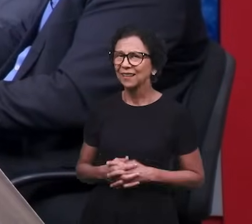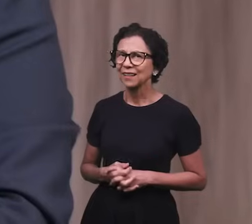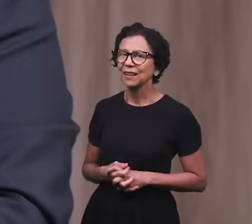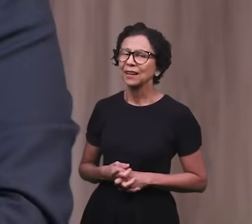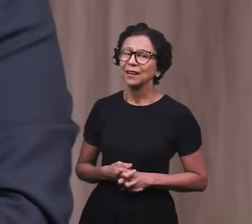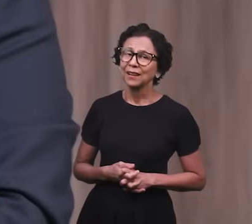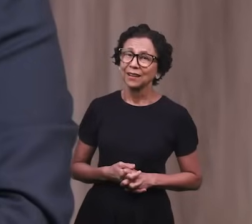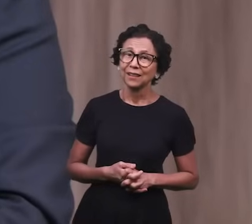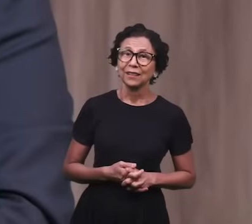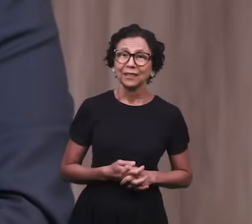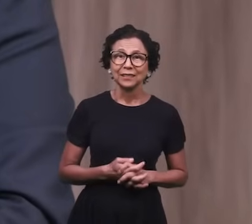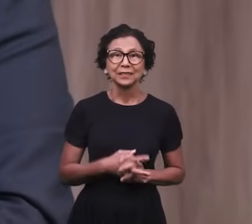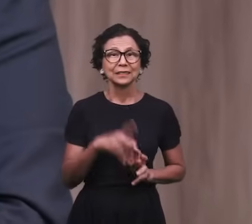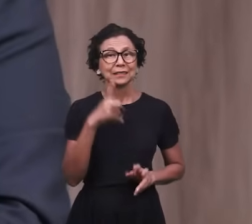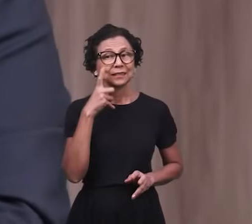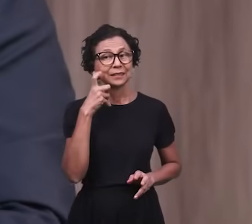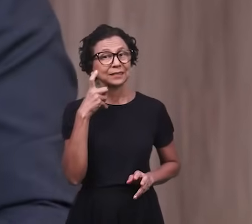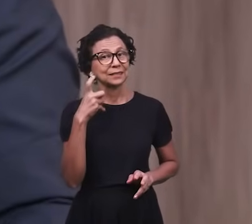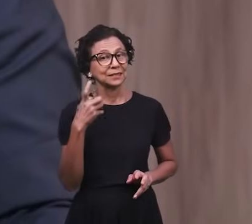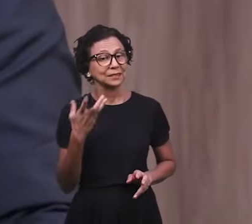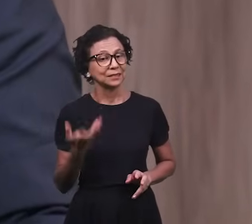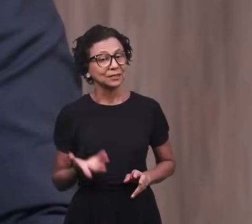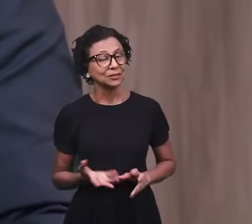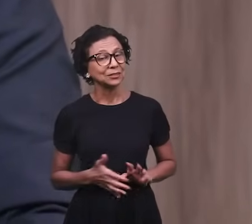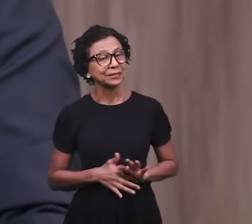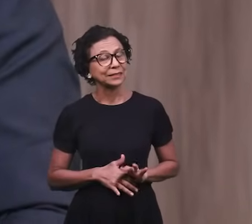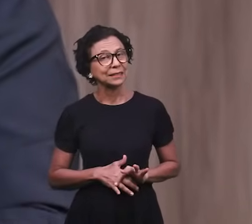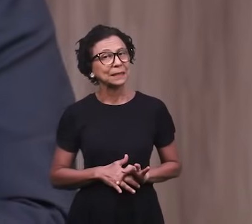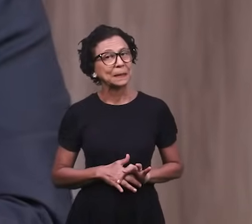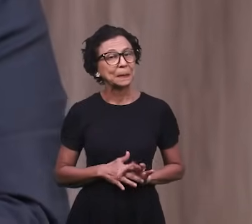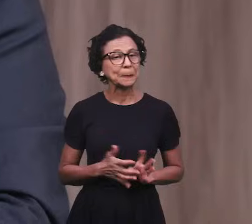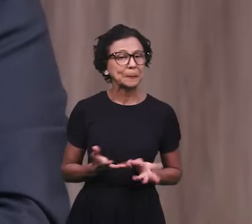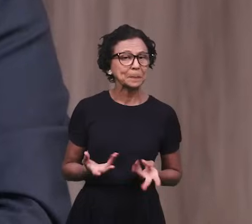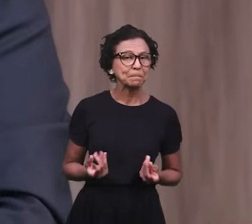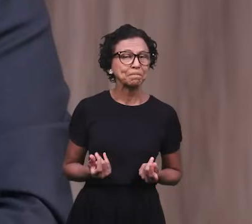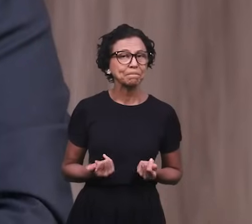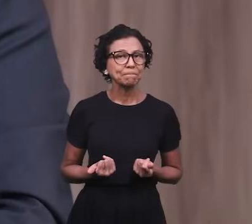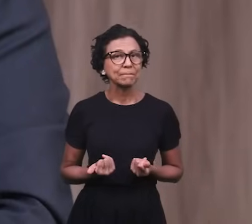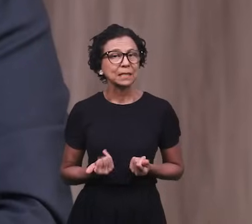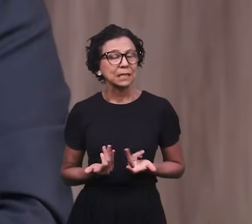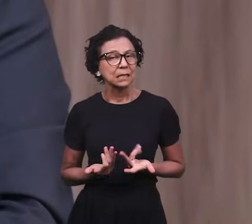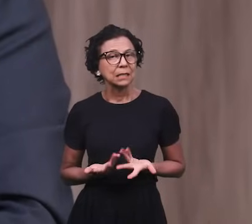Essa é uma pergunta muito interessante, né? Realmente inclusive,